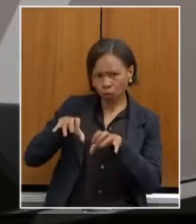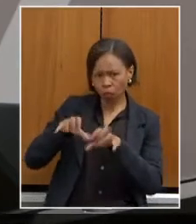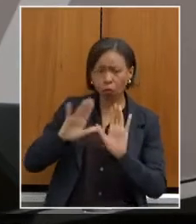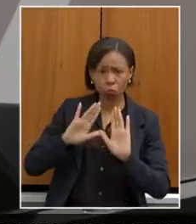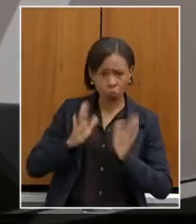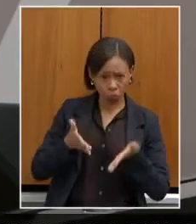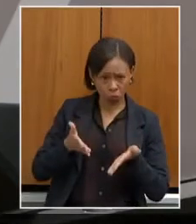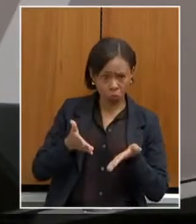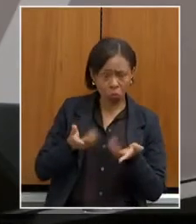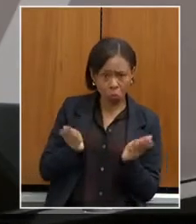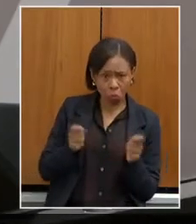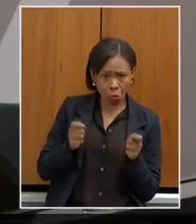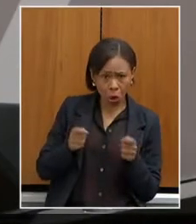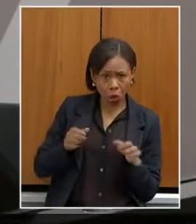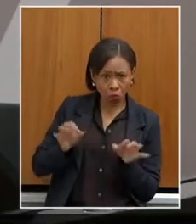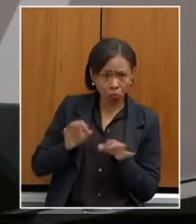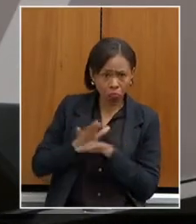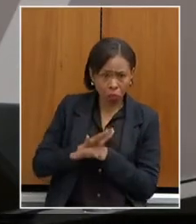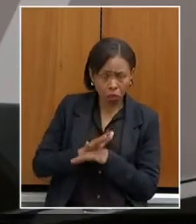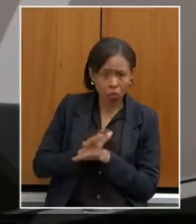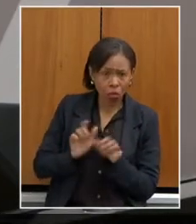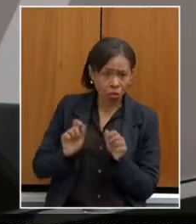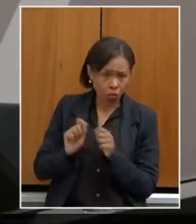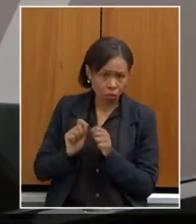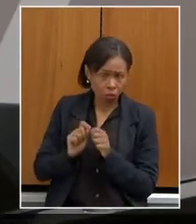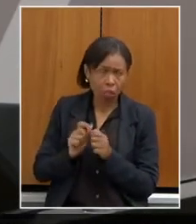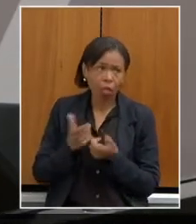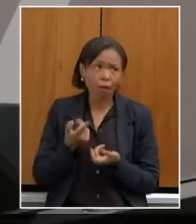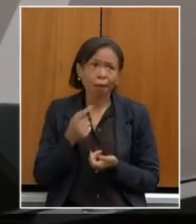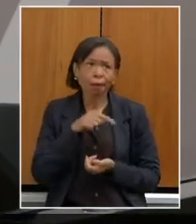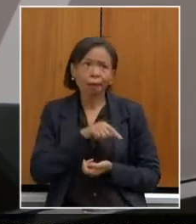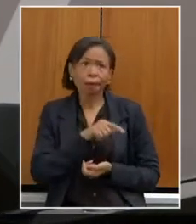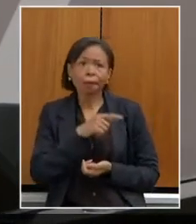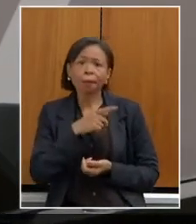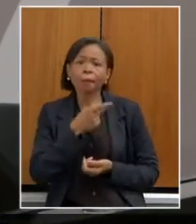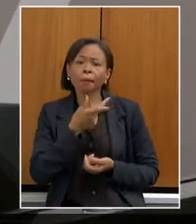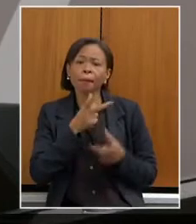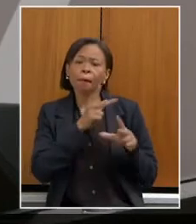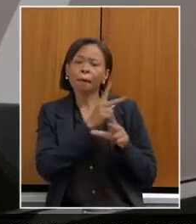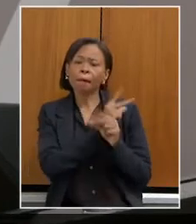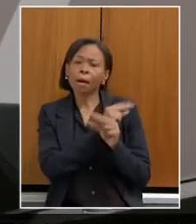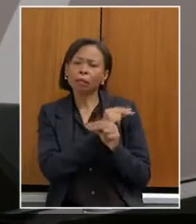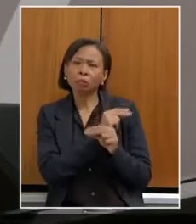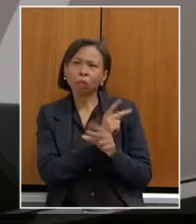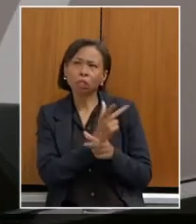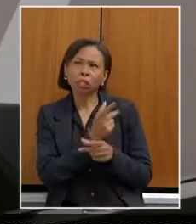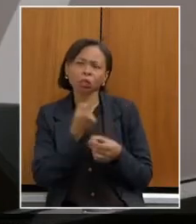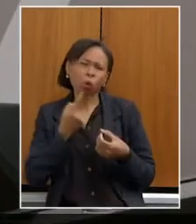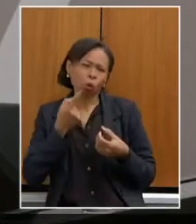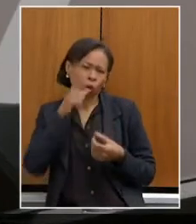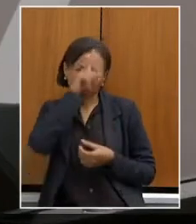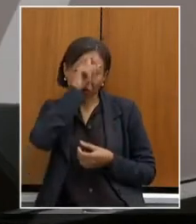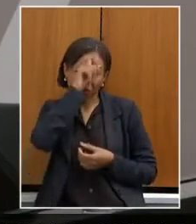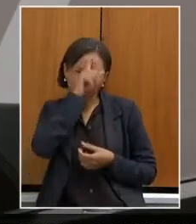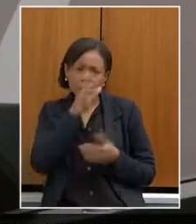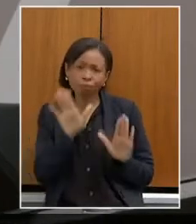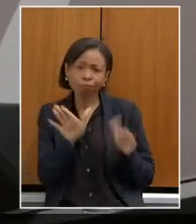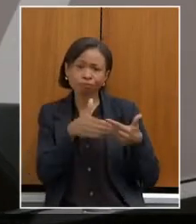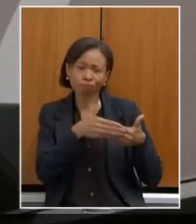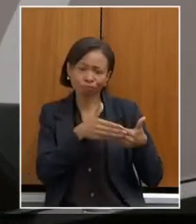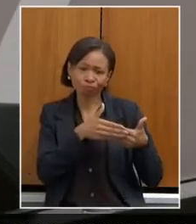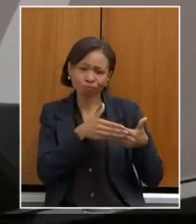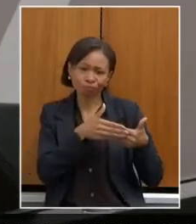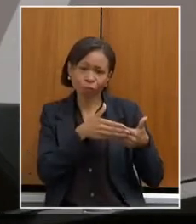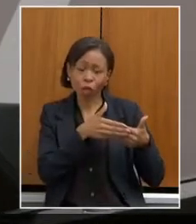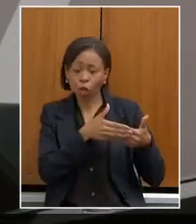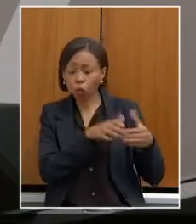o câncer pode fazer Patos de Minas o hospital São Lucas fechou tem rádio e químio ao lado tem um